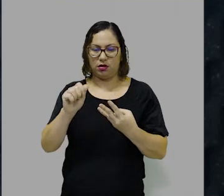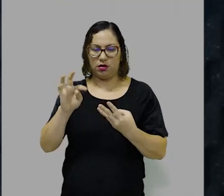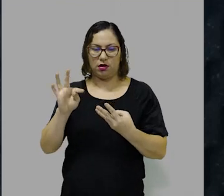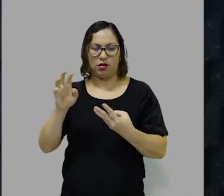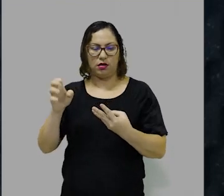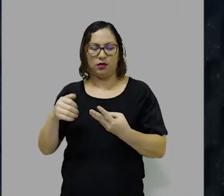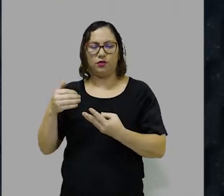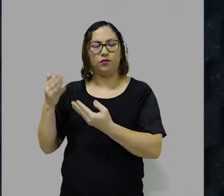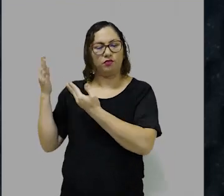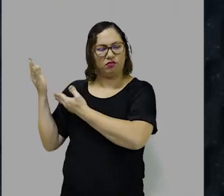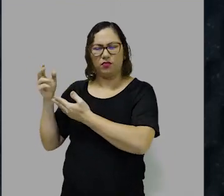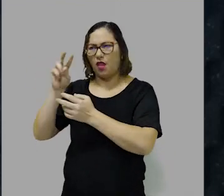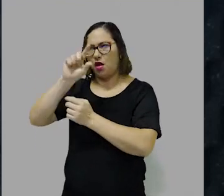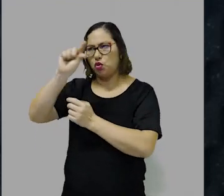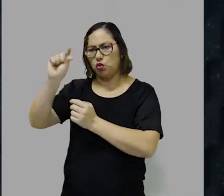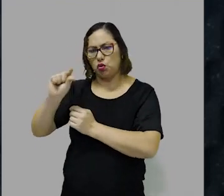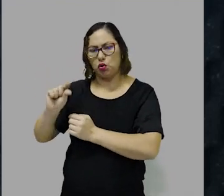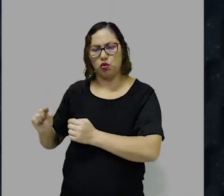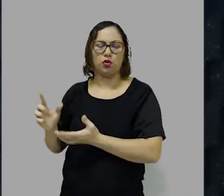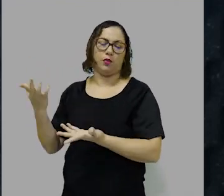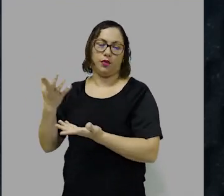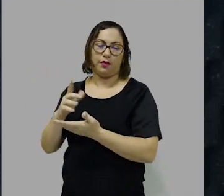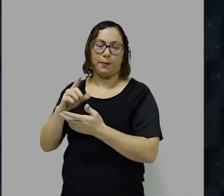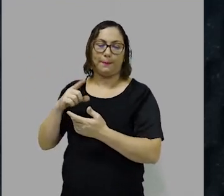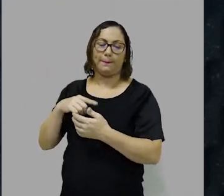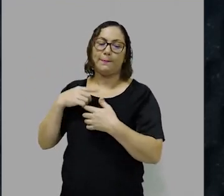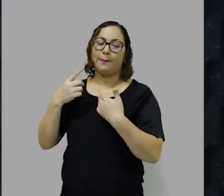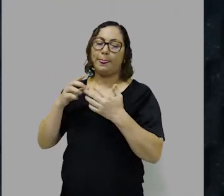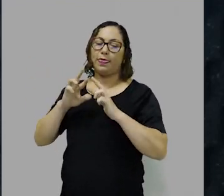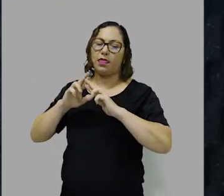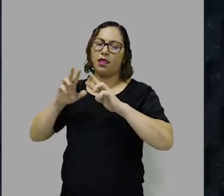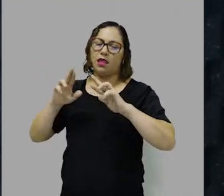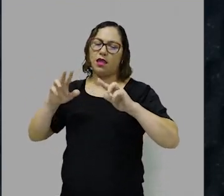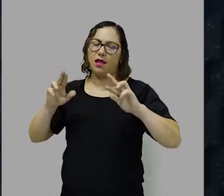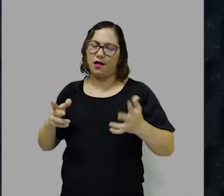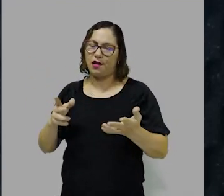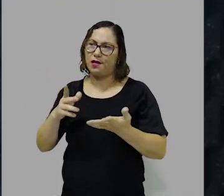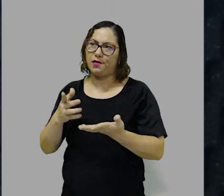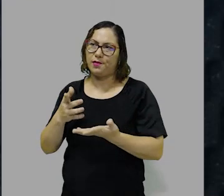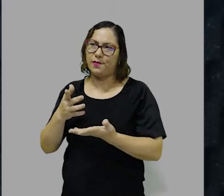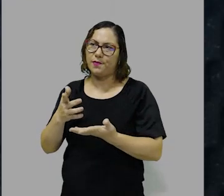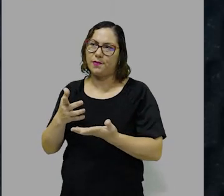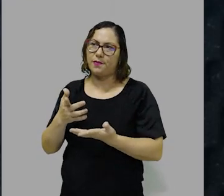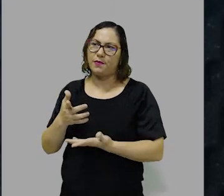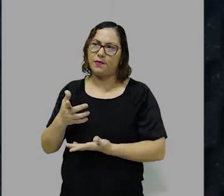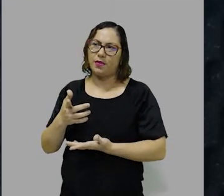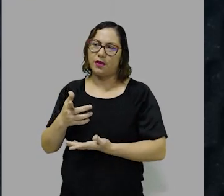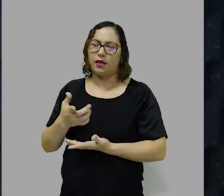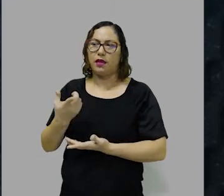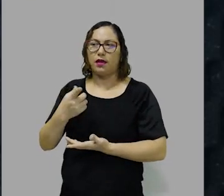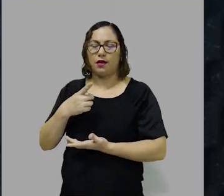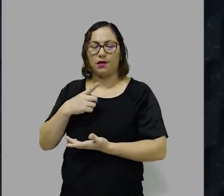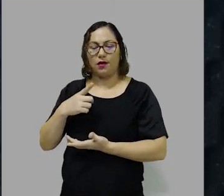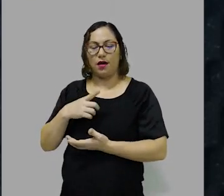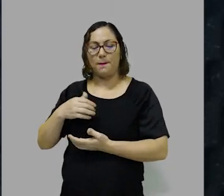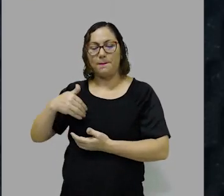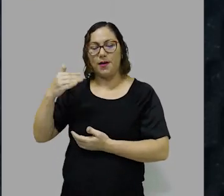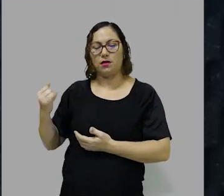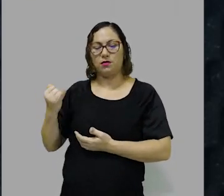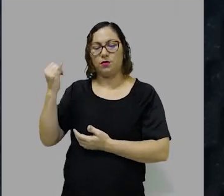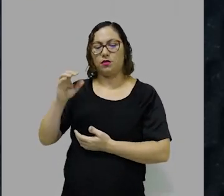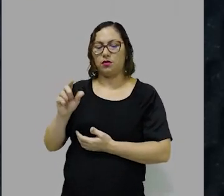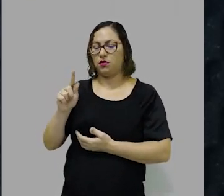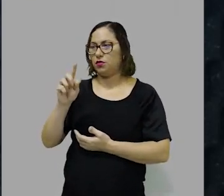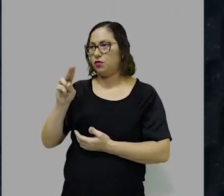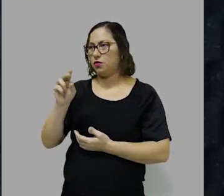Toulouse-Lautrec, o austríaco Egon Schiele e uma das figuras mais importantes da pintura Art Nouveau, Gustave